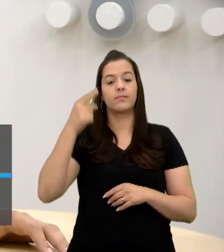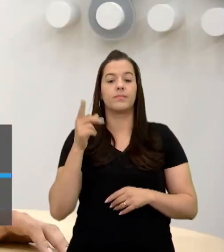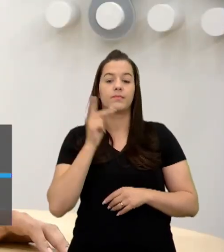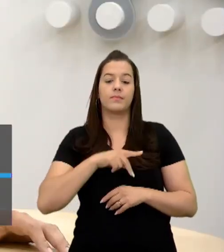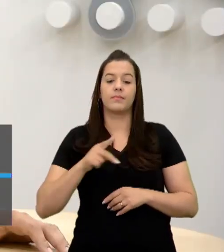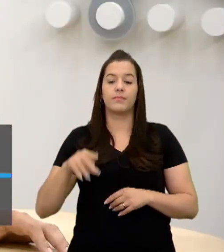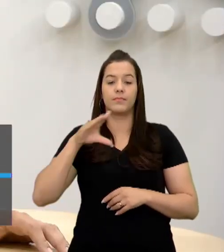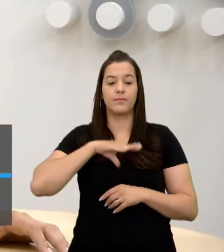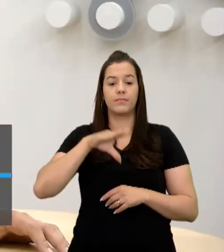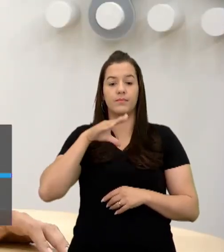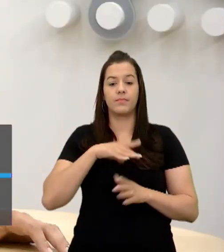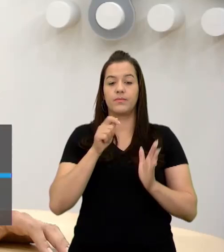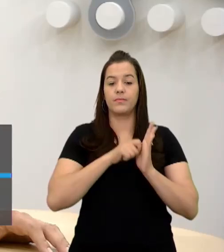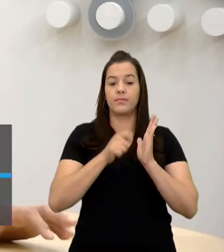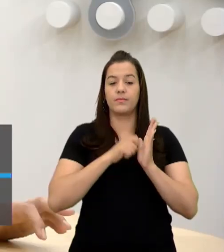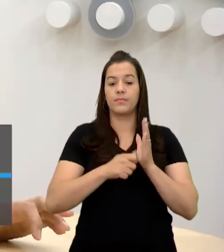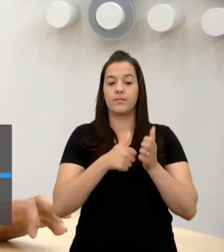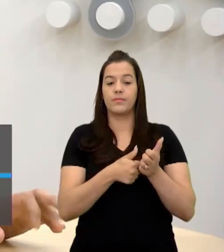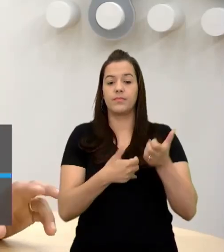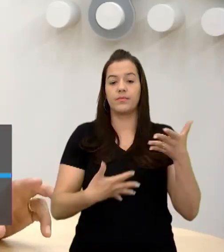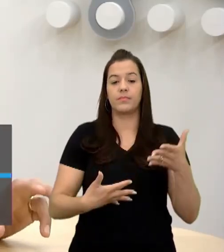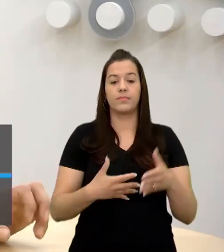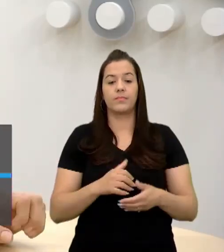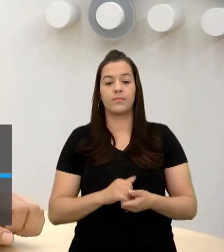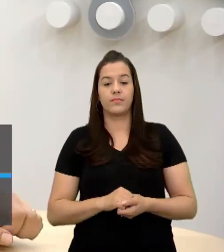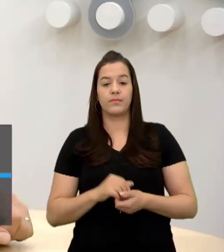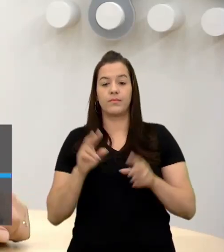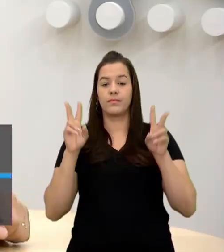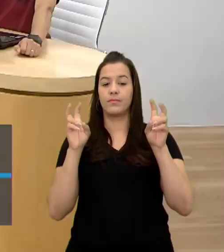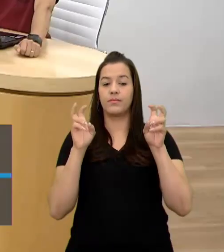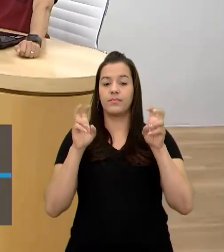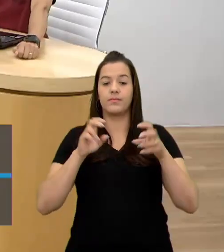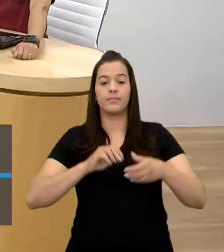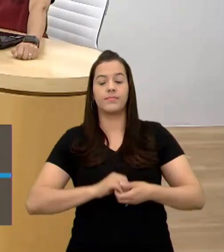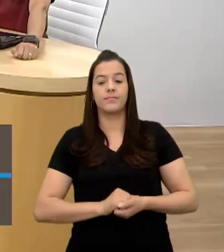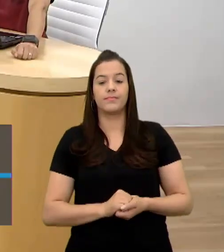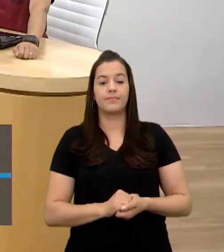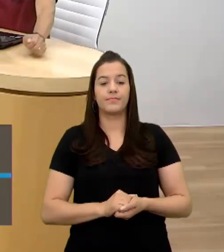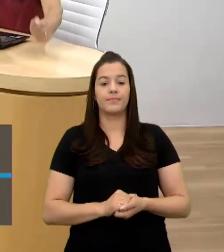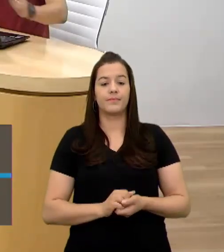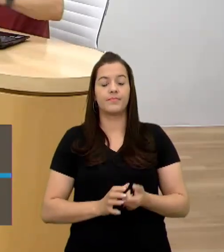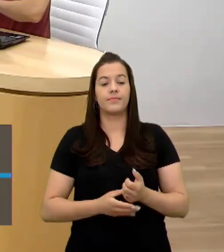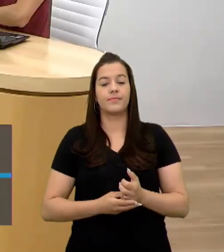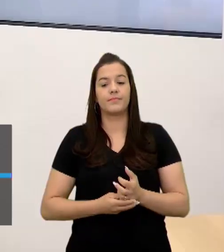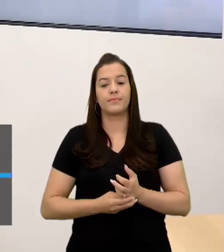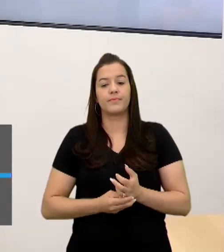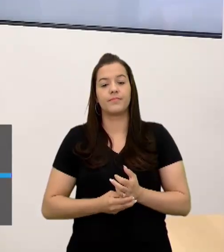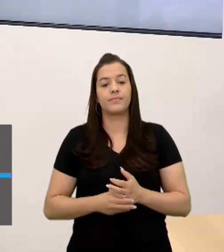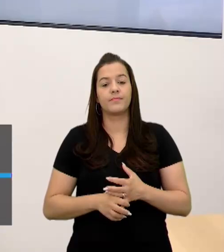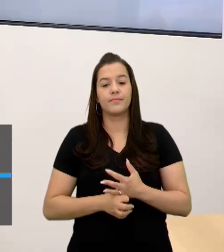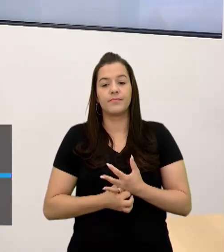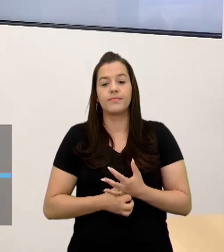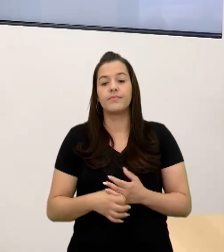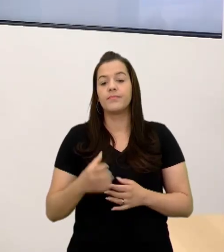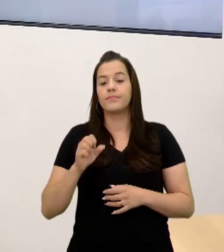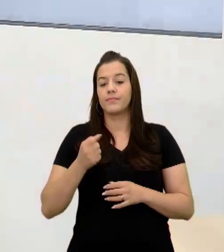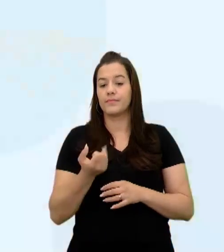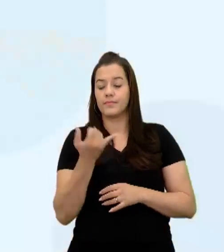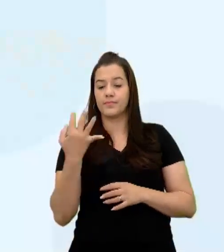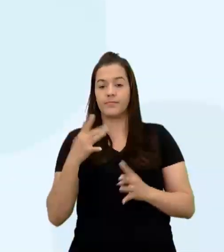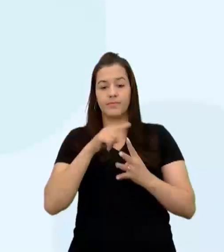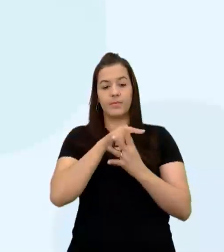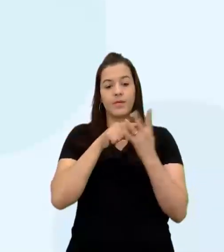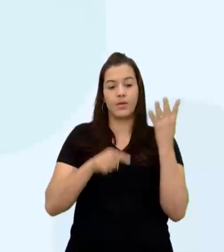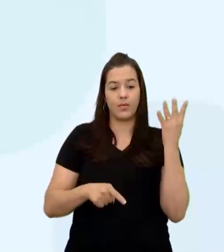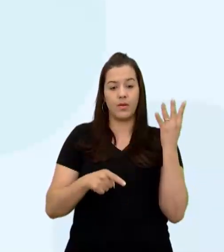fica bravo, eu escrevi aqui no chat o tamo junto, entre Tamo aspas. junto, é isso mesmo. Muito bom. E aí, ó, 4 delas